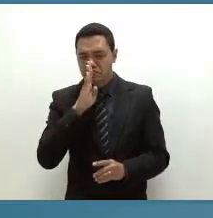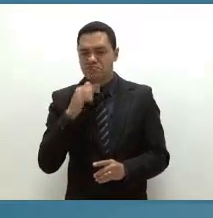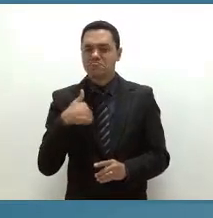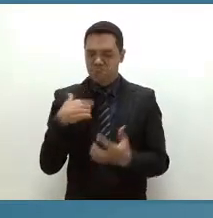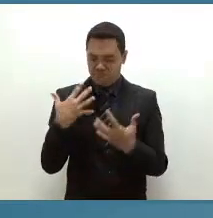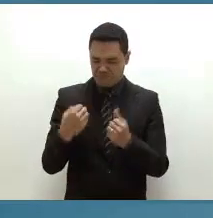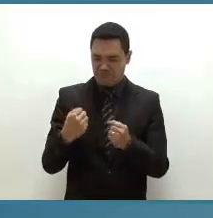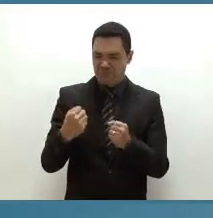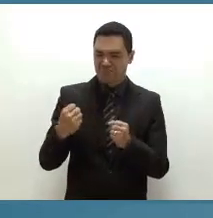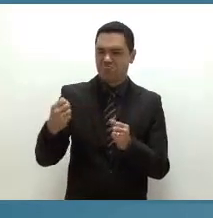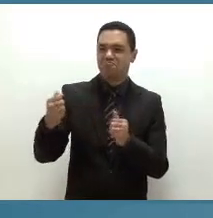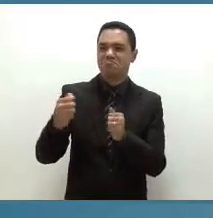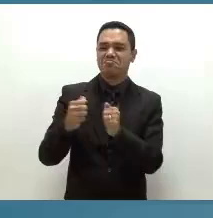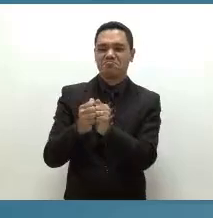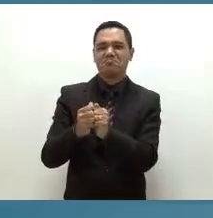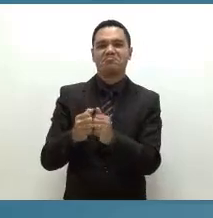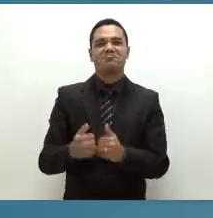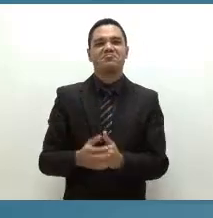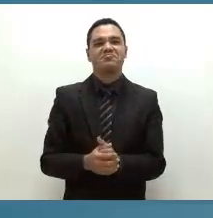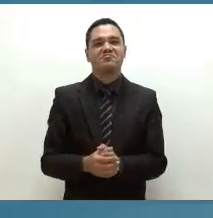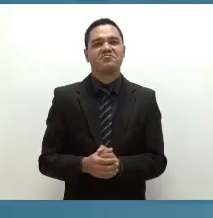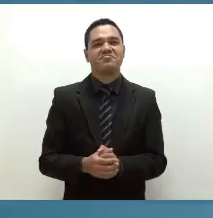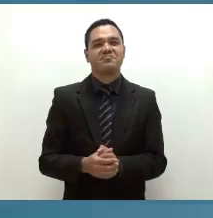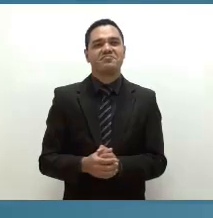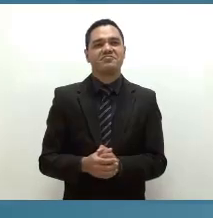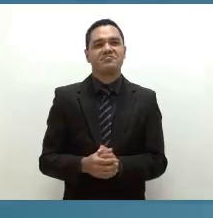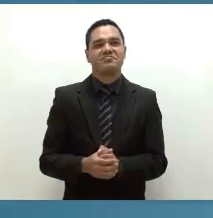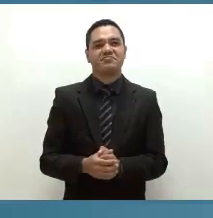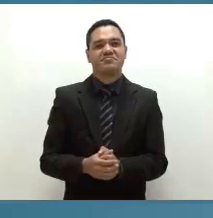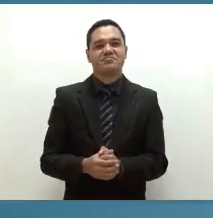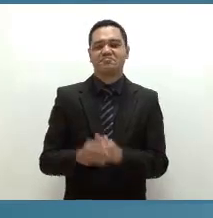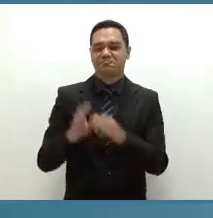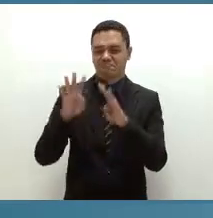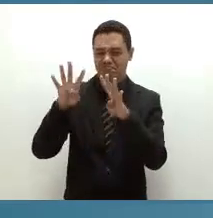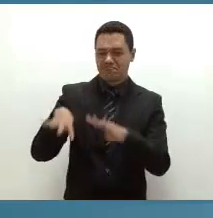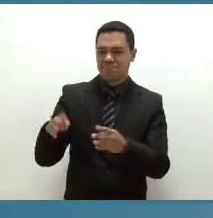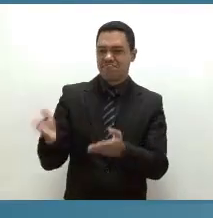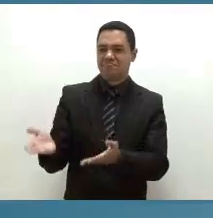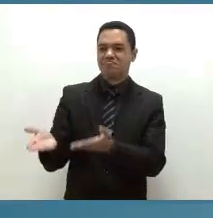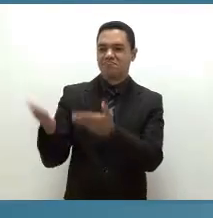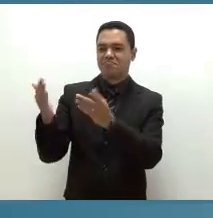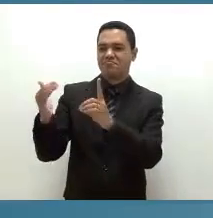nenhum motivo para que não haja aclamação.